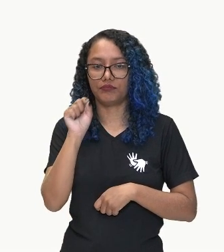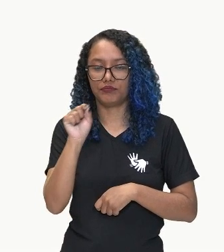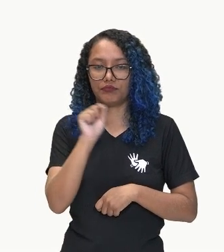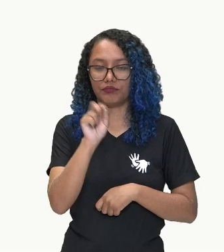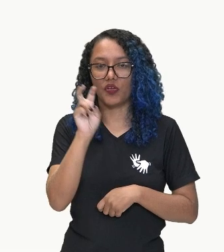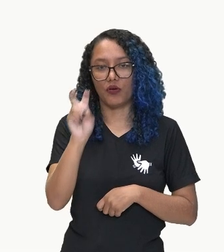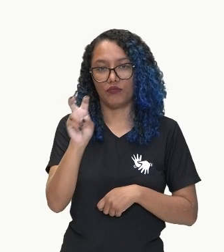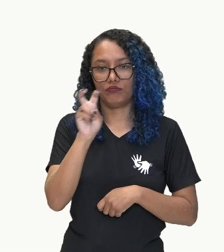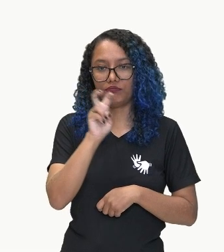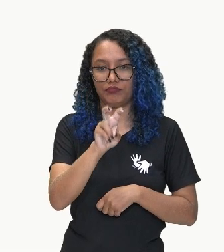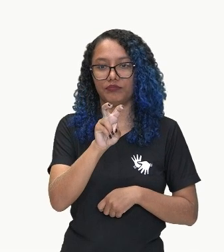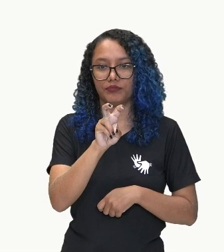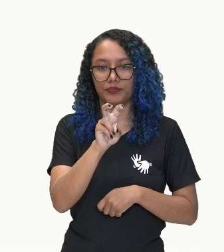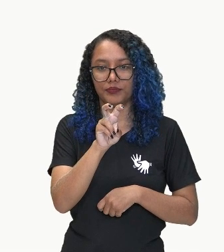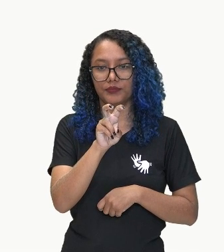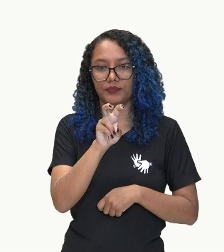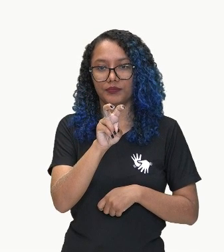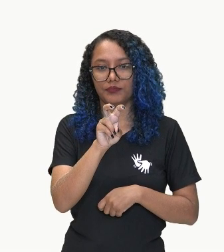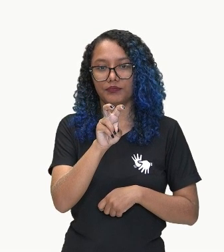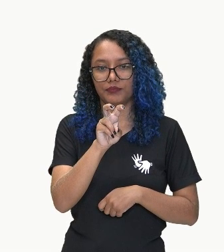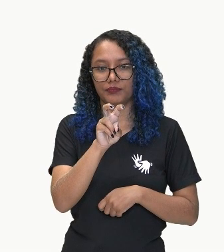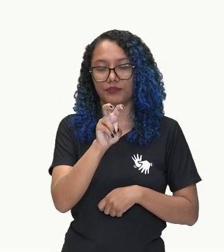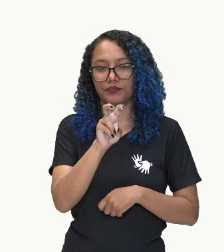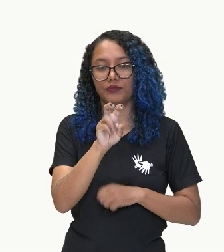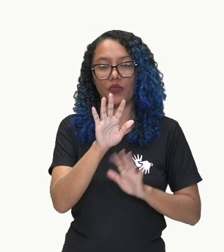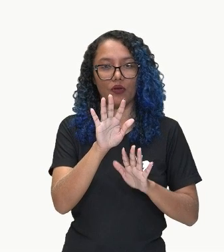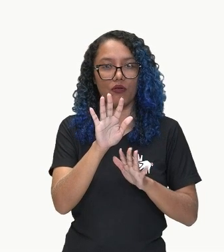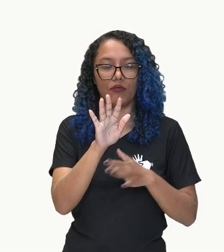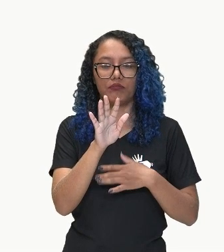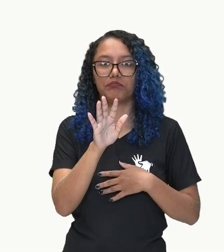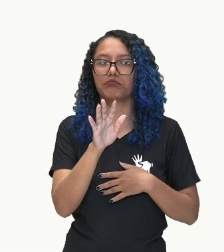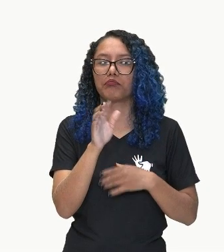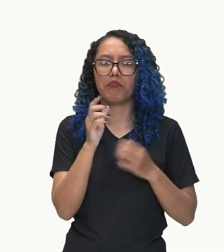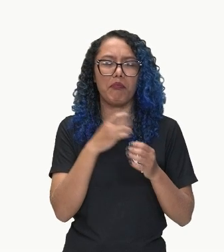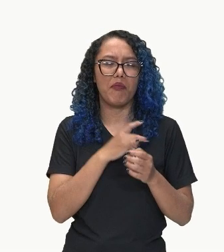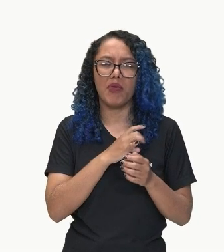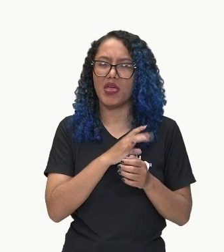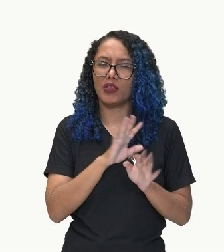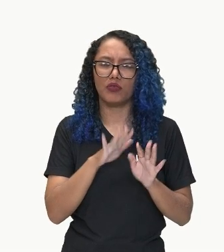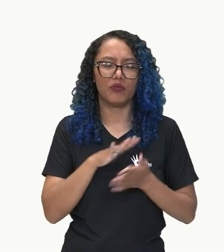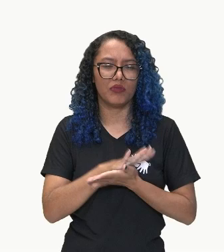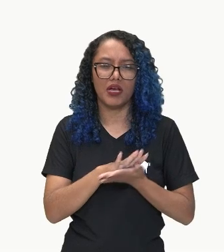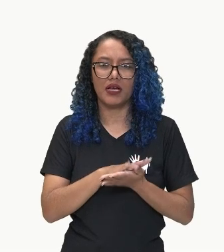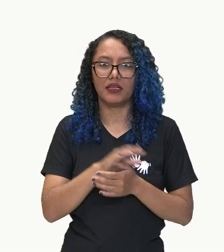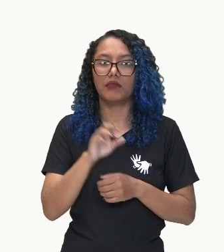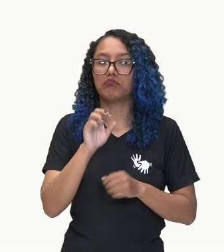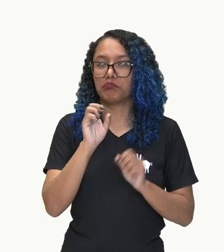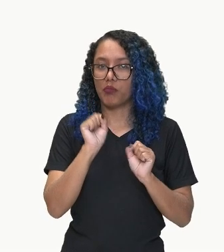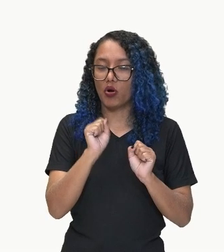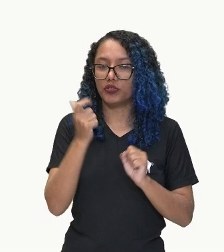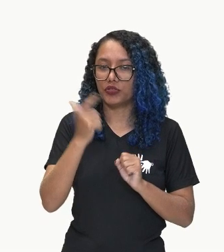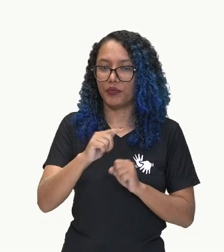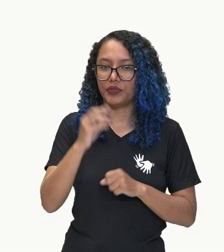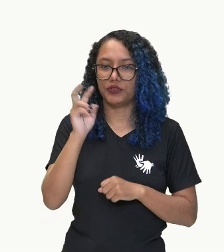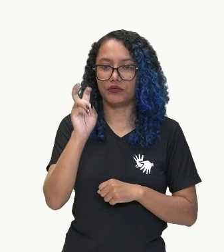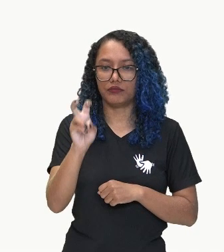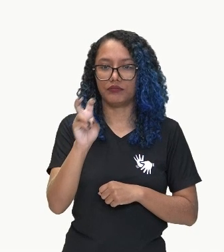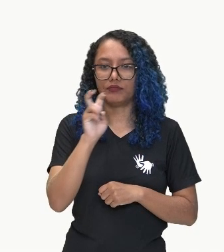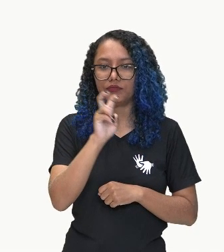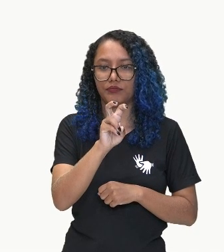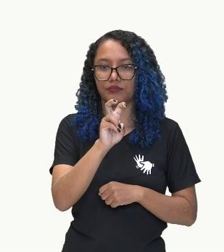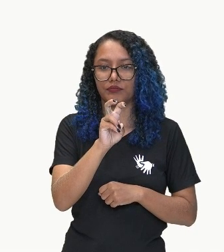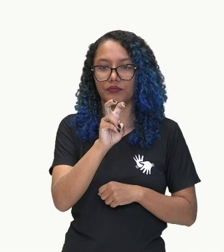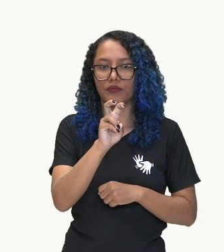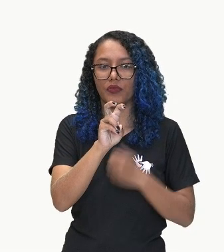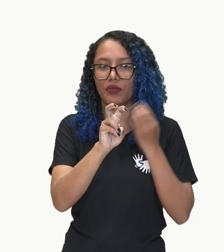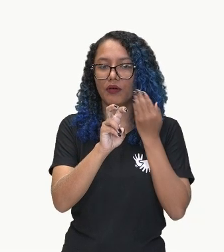Escreva o 55, não precisa ter receio, repita o número. Agora, ali da direita para a